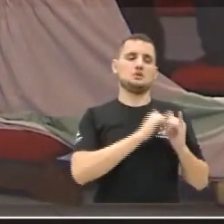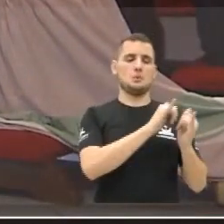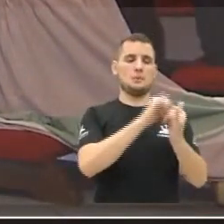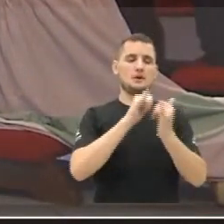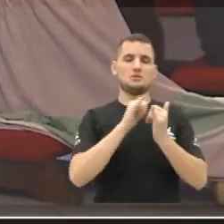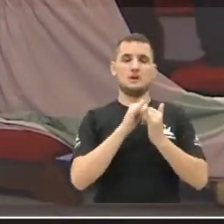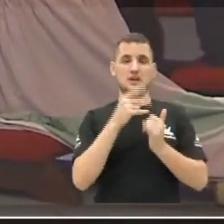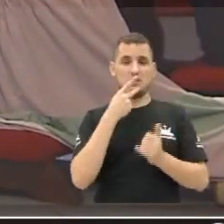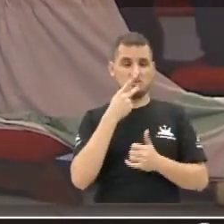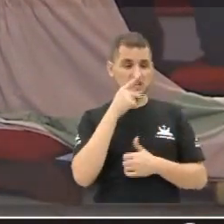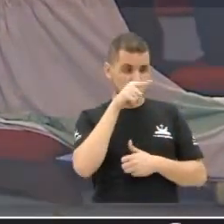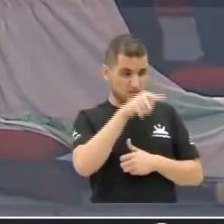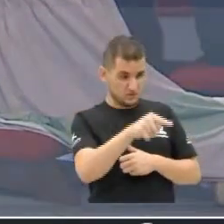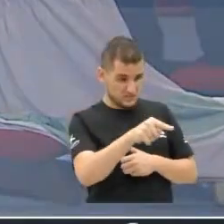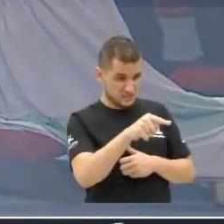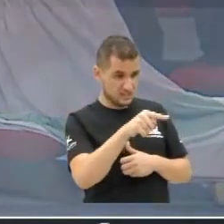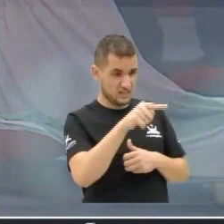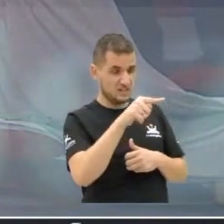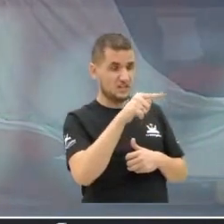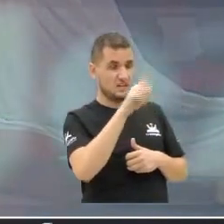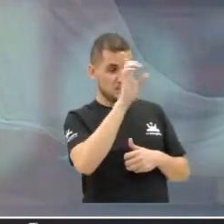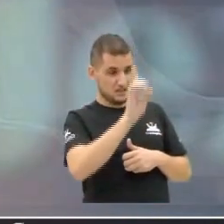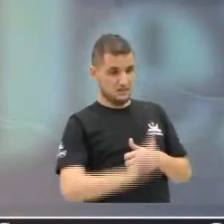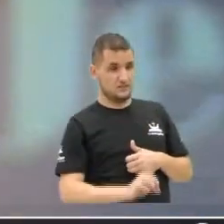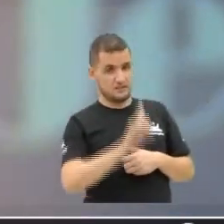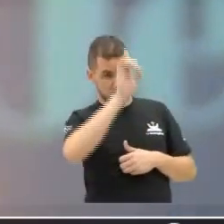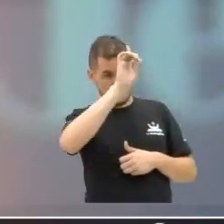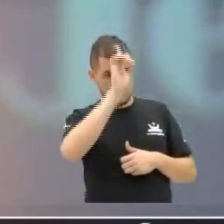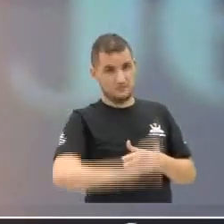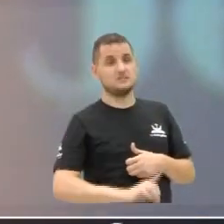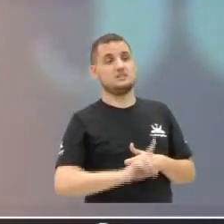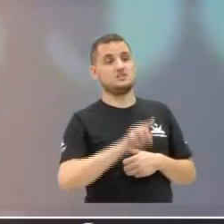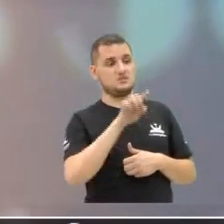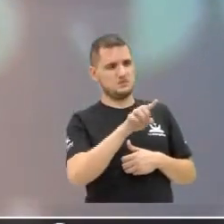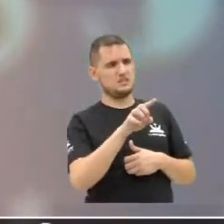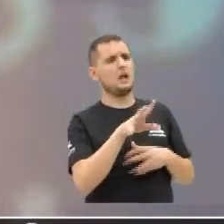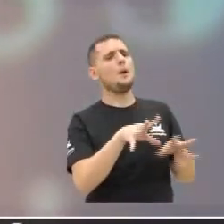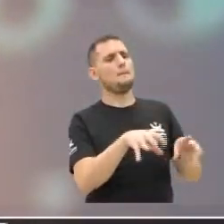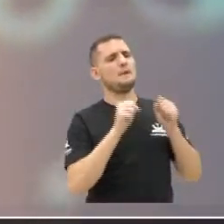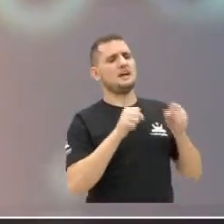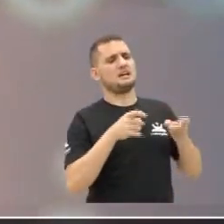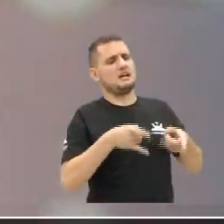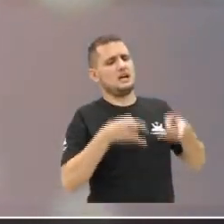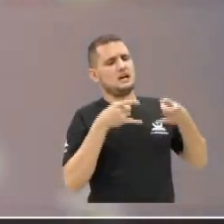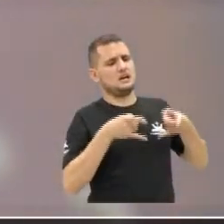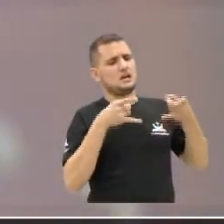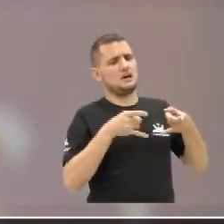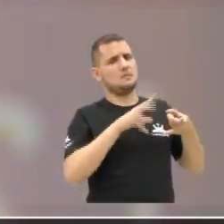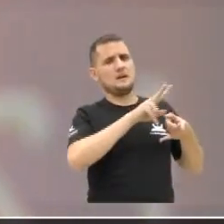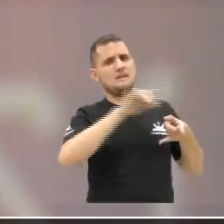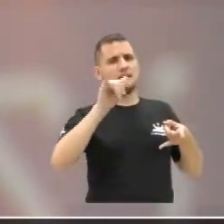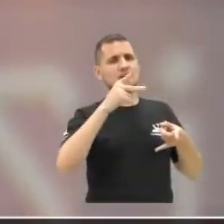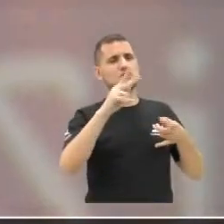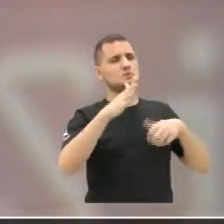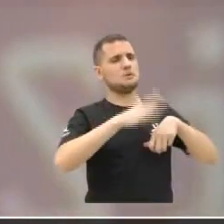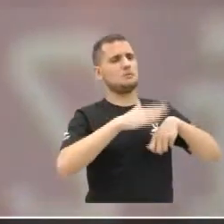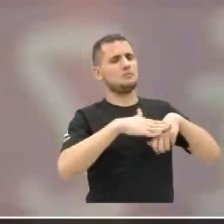digo, levanta-te, toma a tua cama e vai para a tua